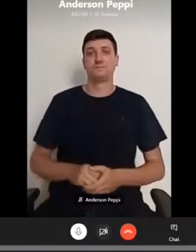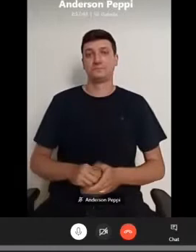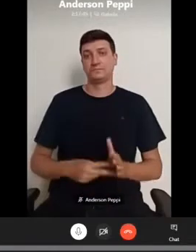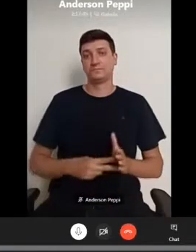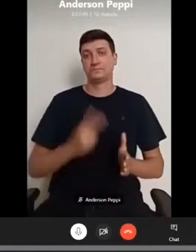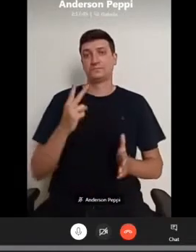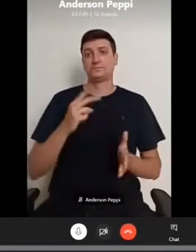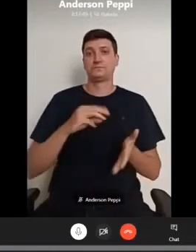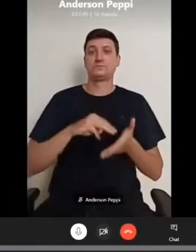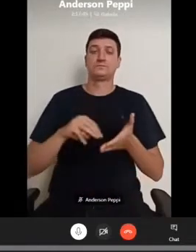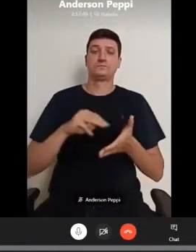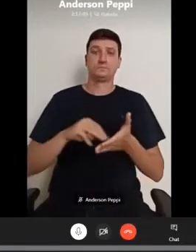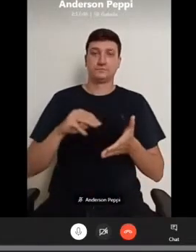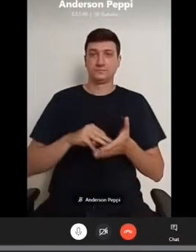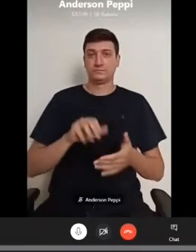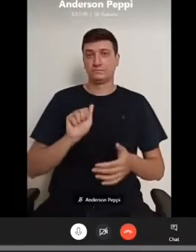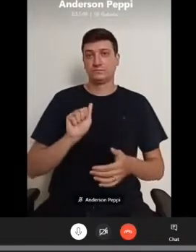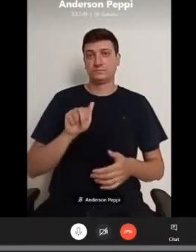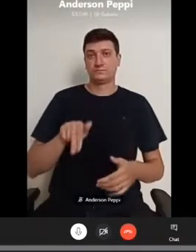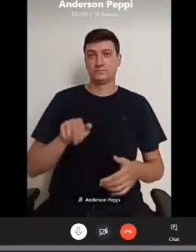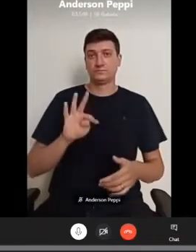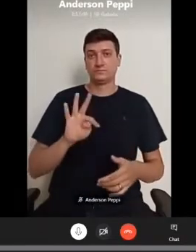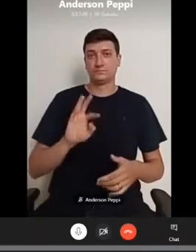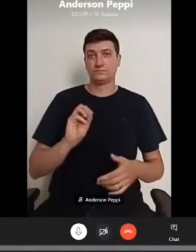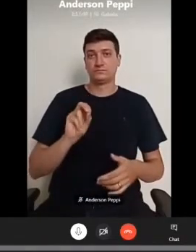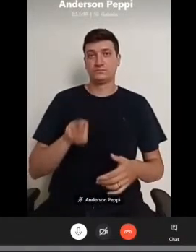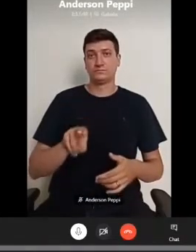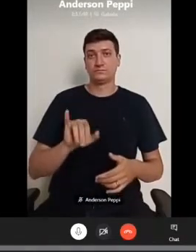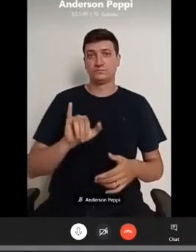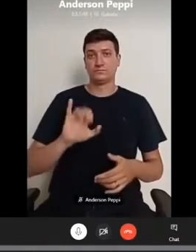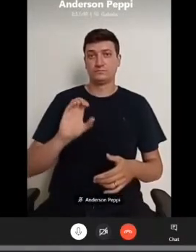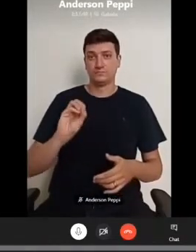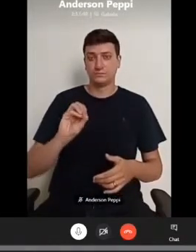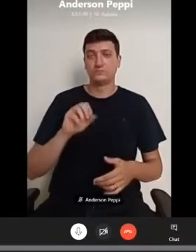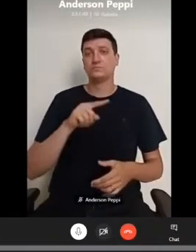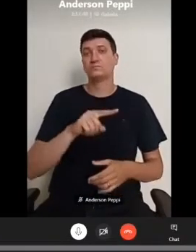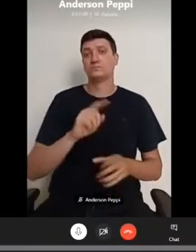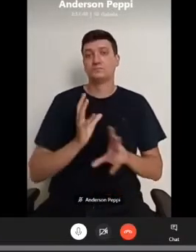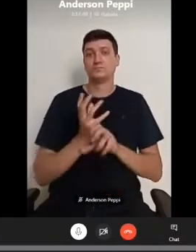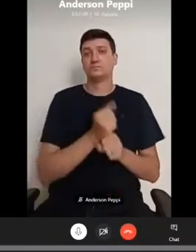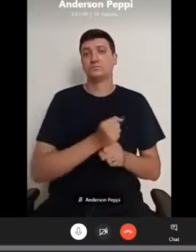Antônio Carlos Vaz de Almeida, com 10 votos.